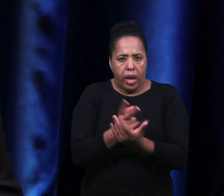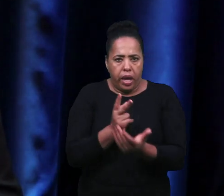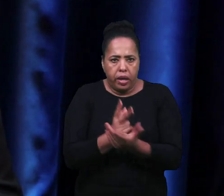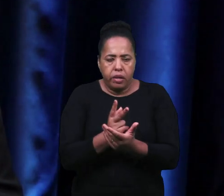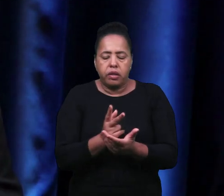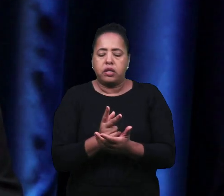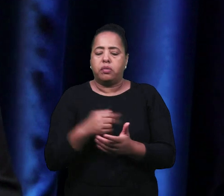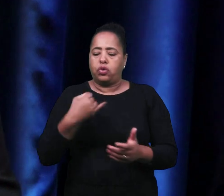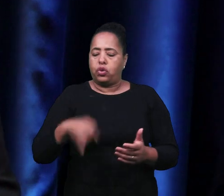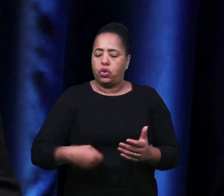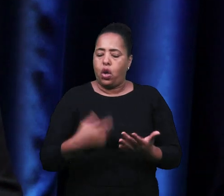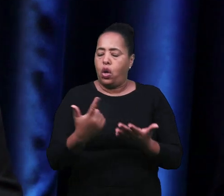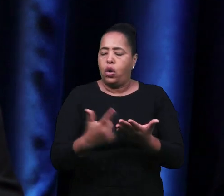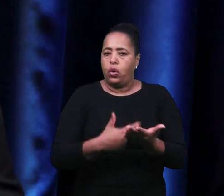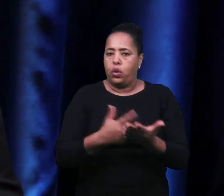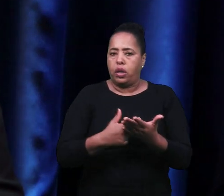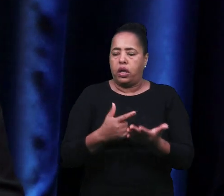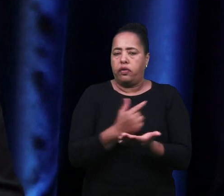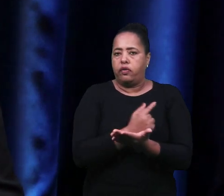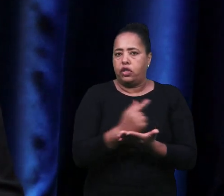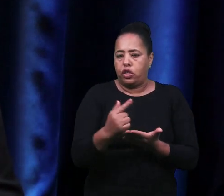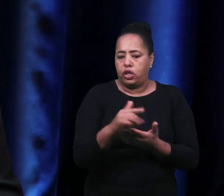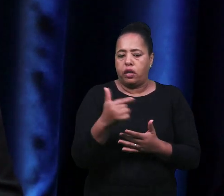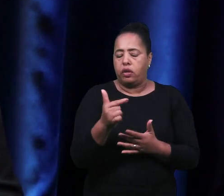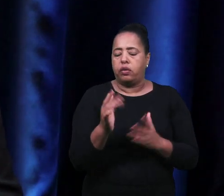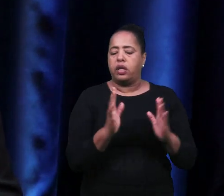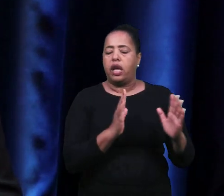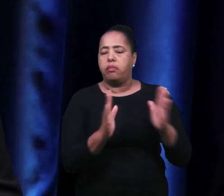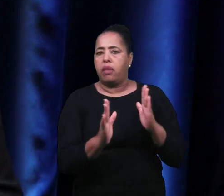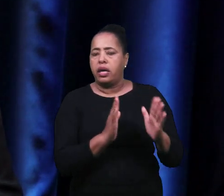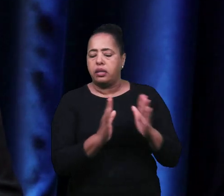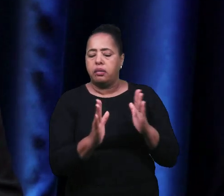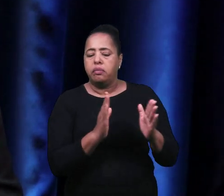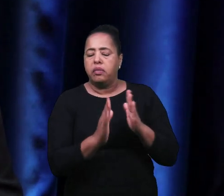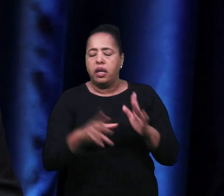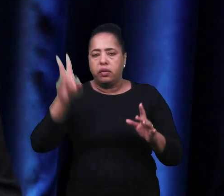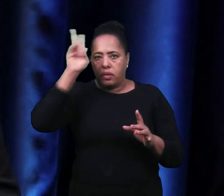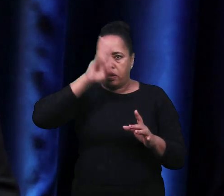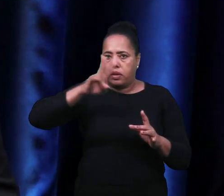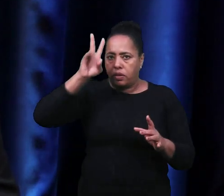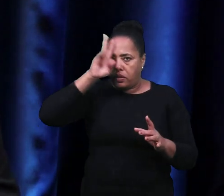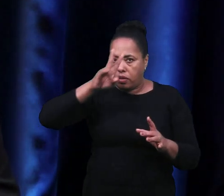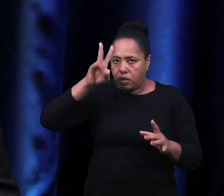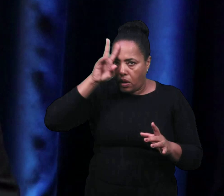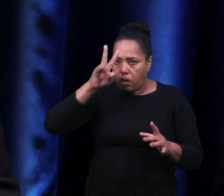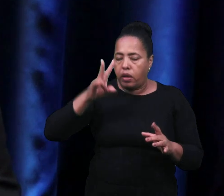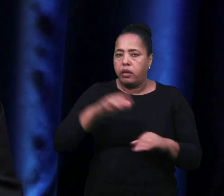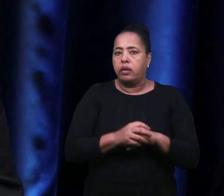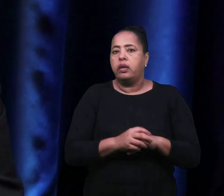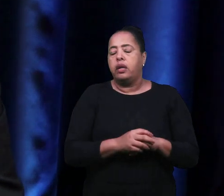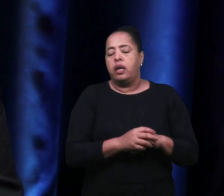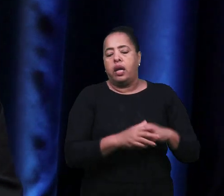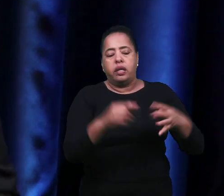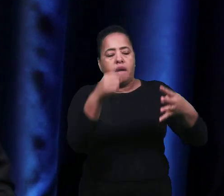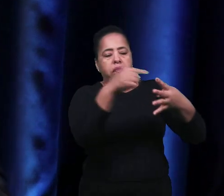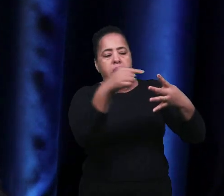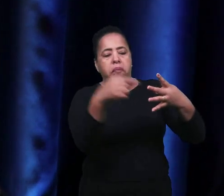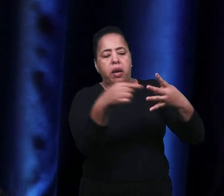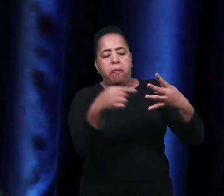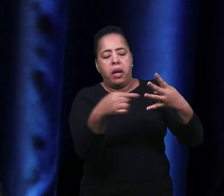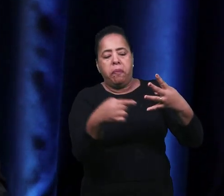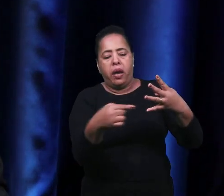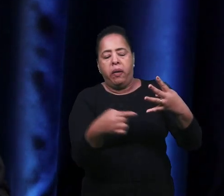livro de Gênesis, mas ele é contemporâneo a essa história, né? Então, quer dizer, aqui a história registra